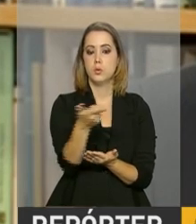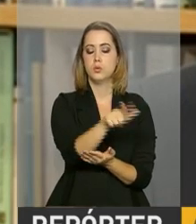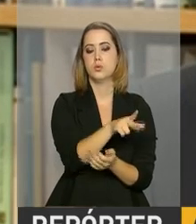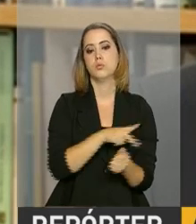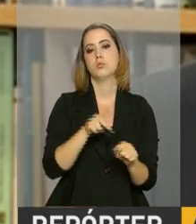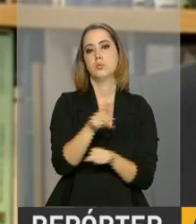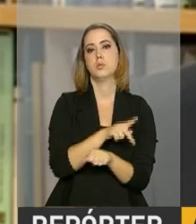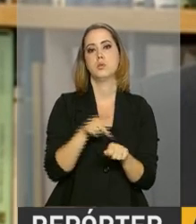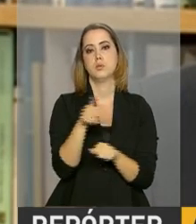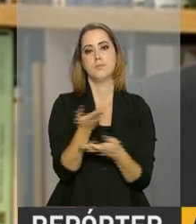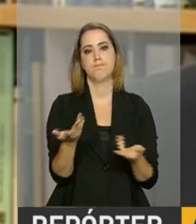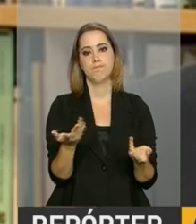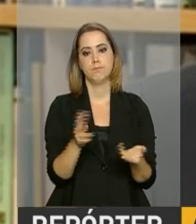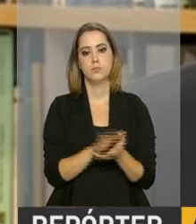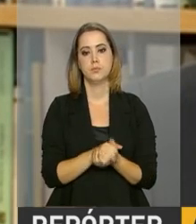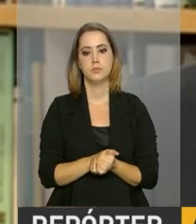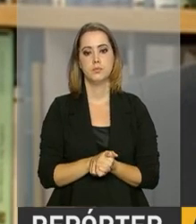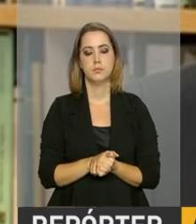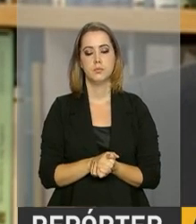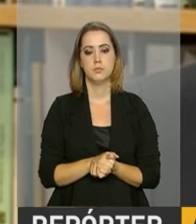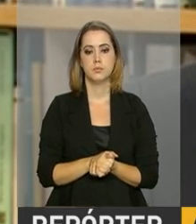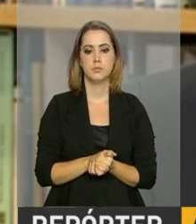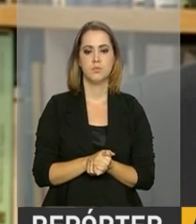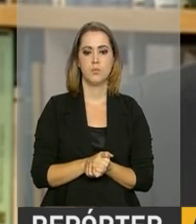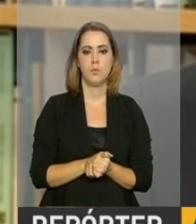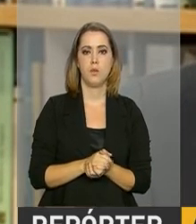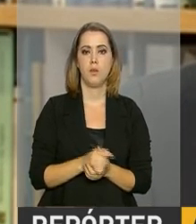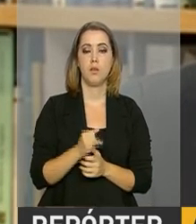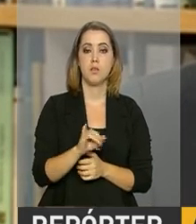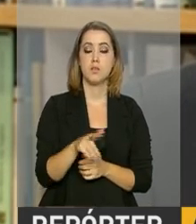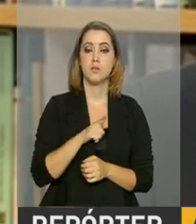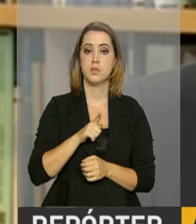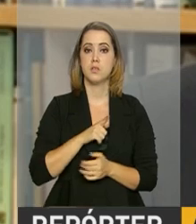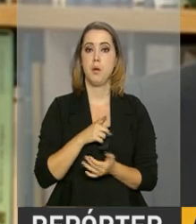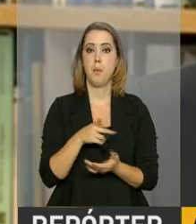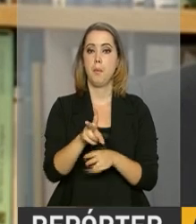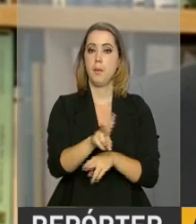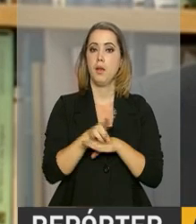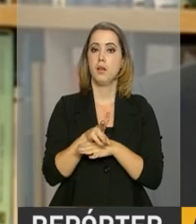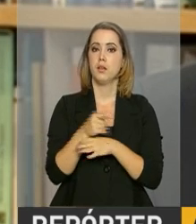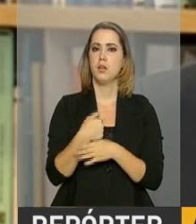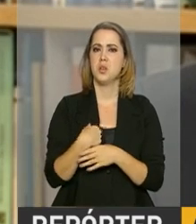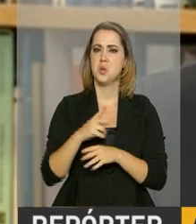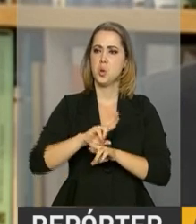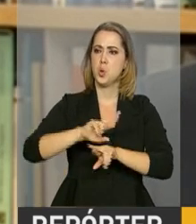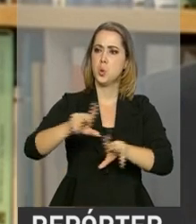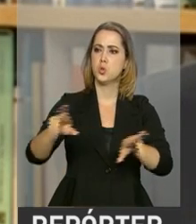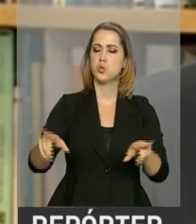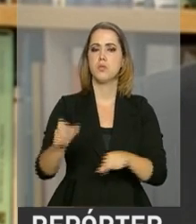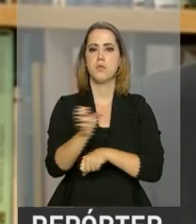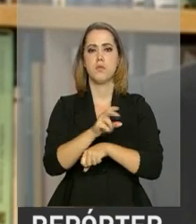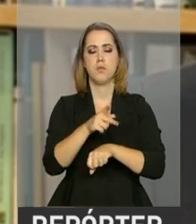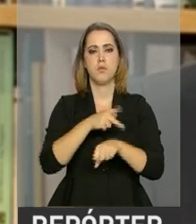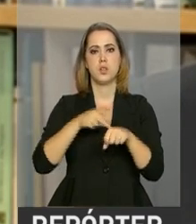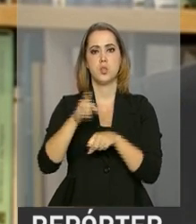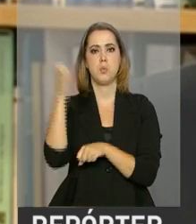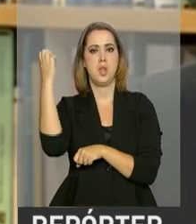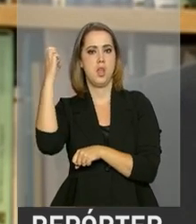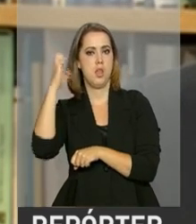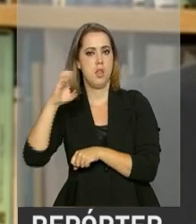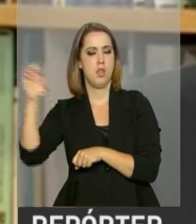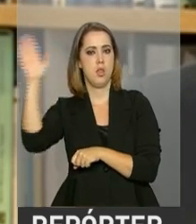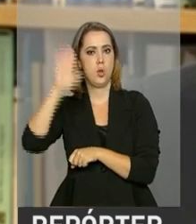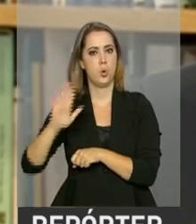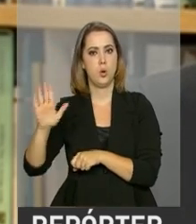internacionais se financiam né se você toma um empréstimo se você tá produzindo na Europa na Ásia nos Estados